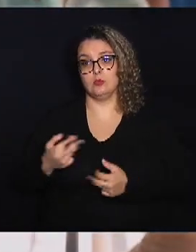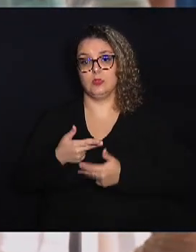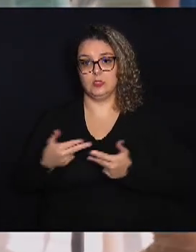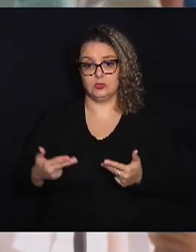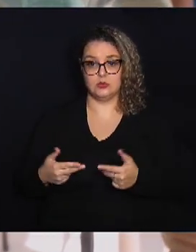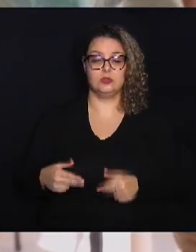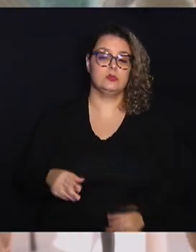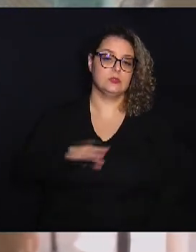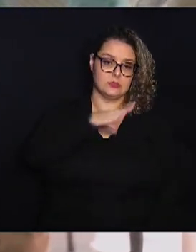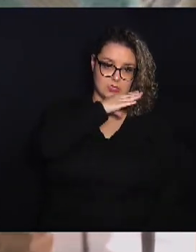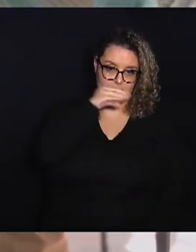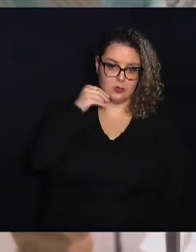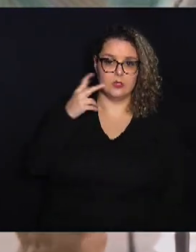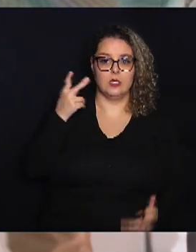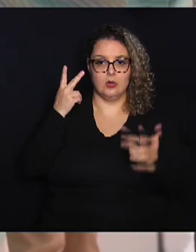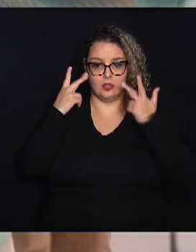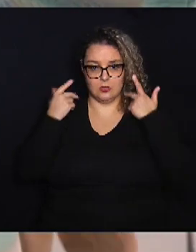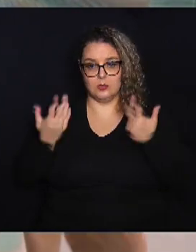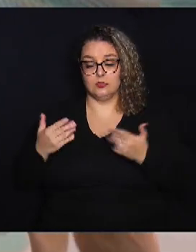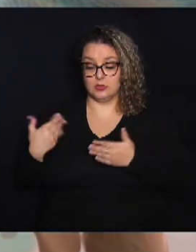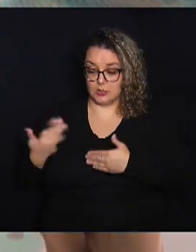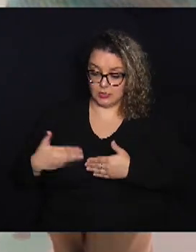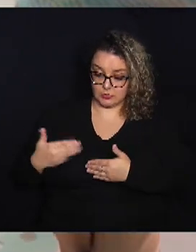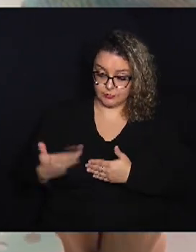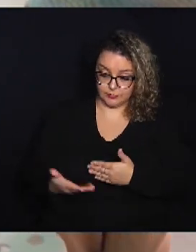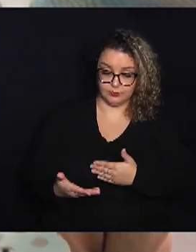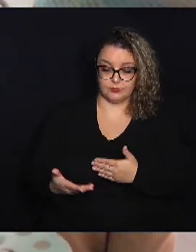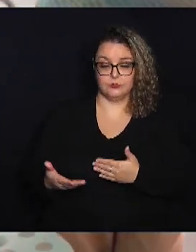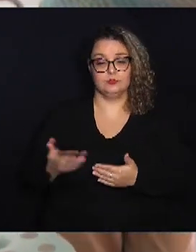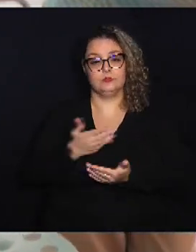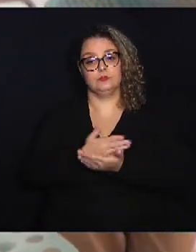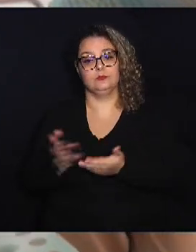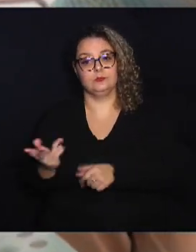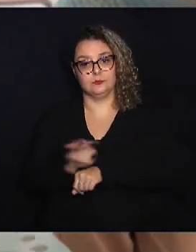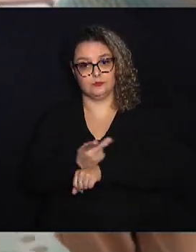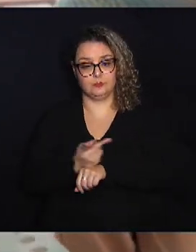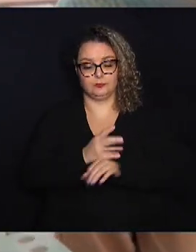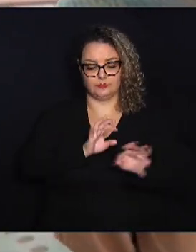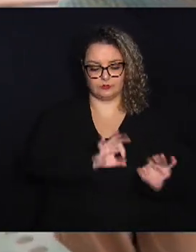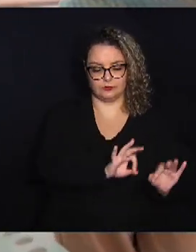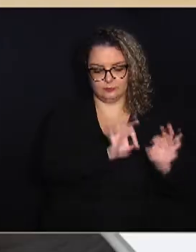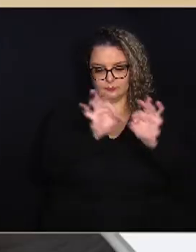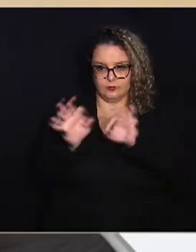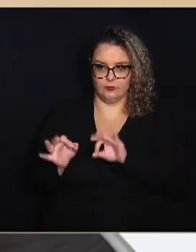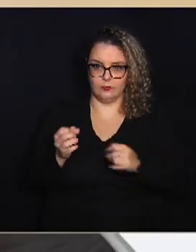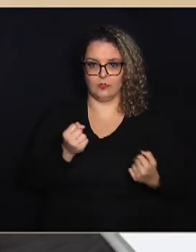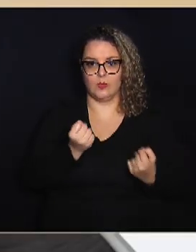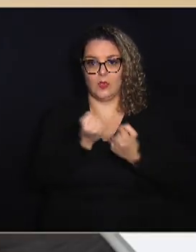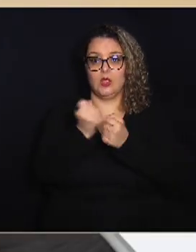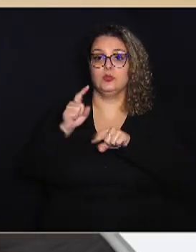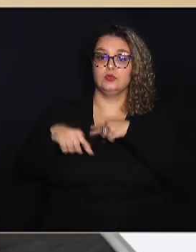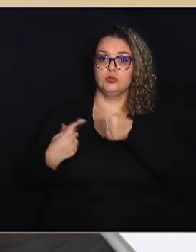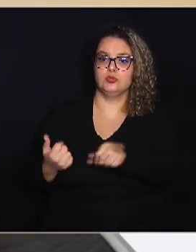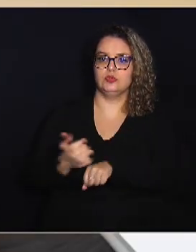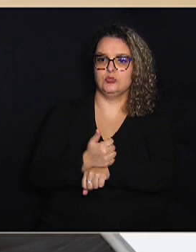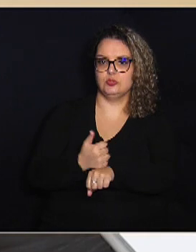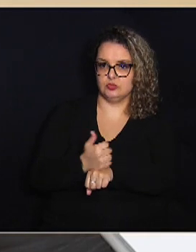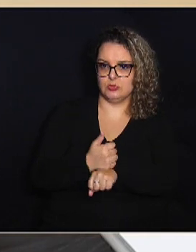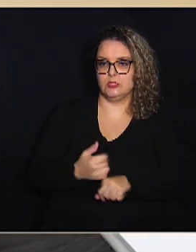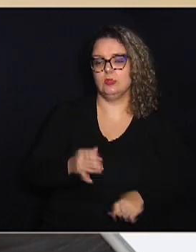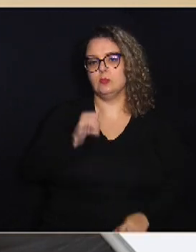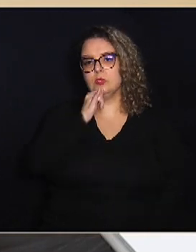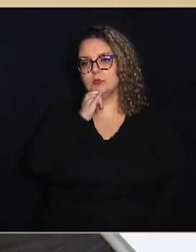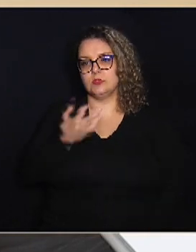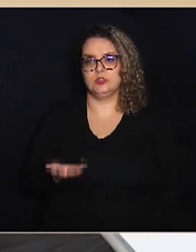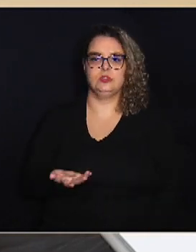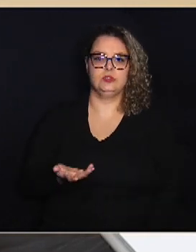na adolescência. A partir daí, a gente busca o acompanhamento e o apoio de outros profissionais. Então, seja através